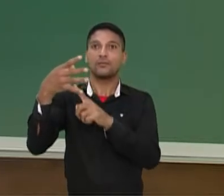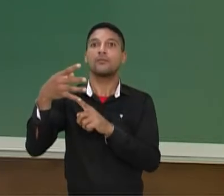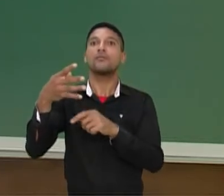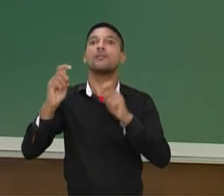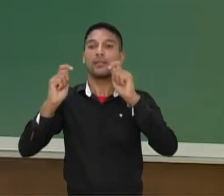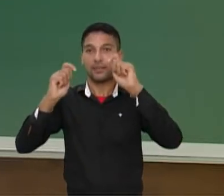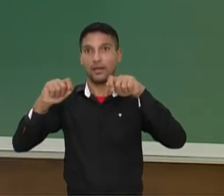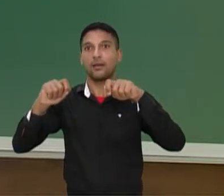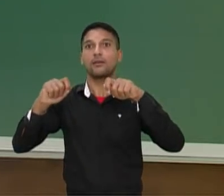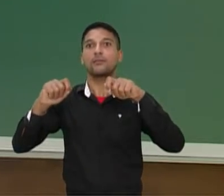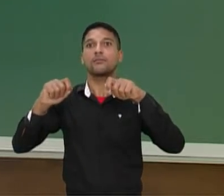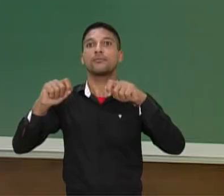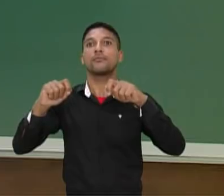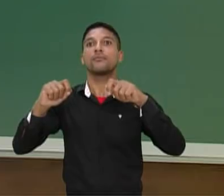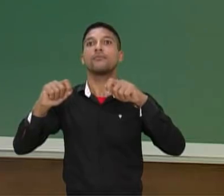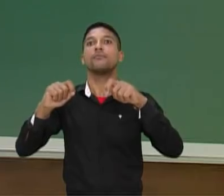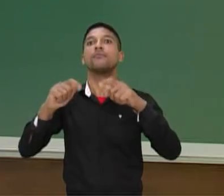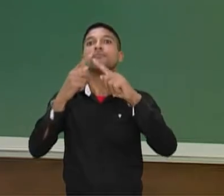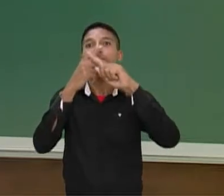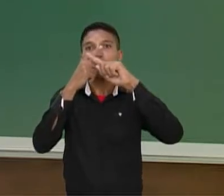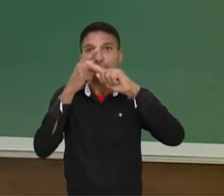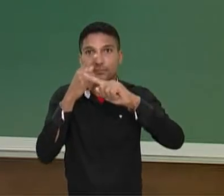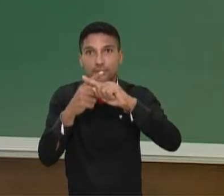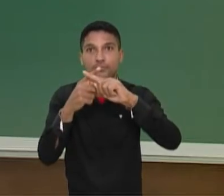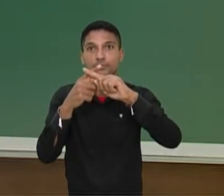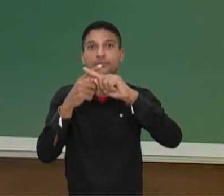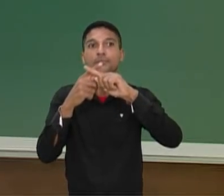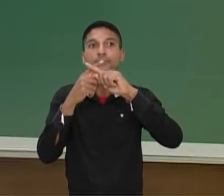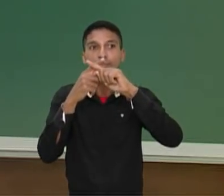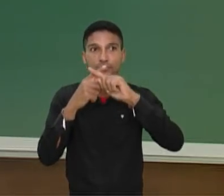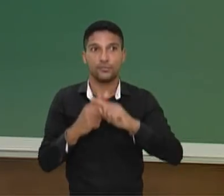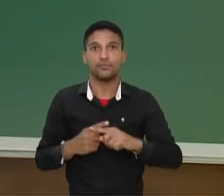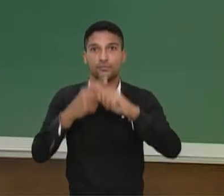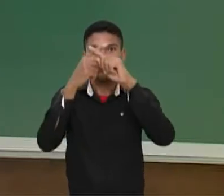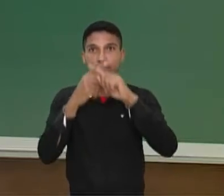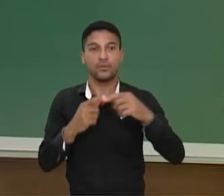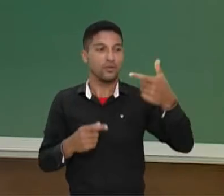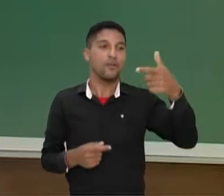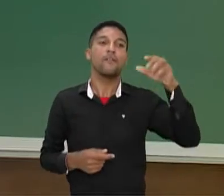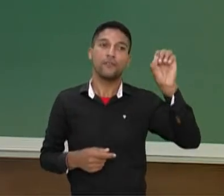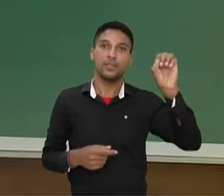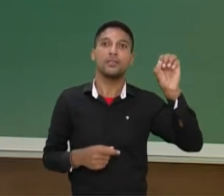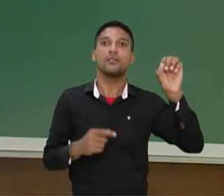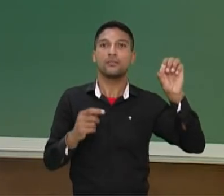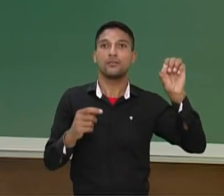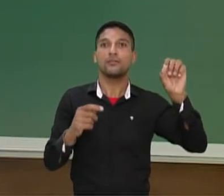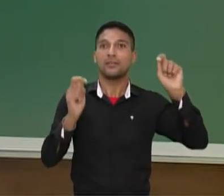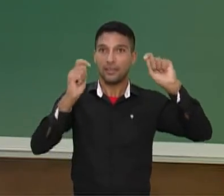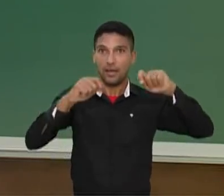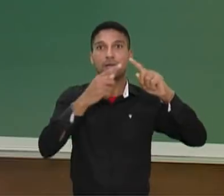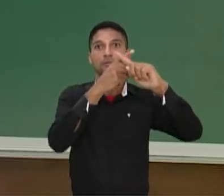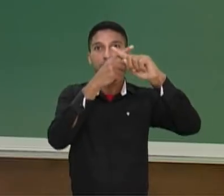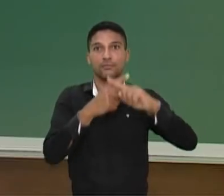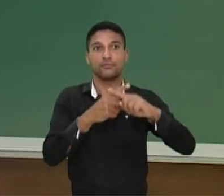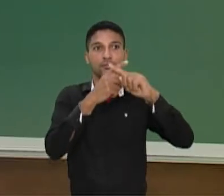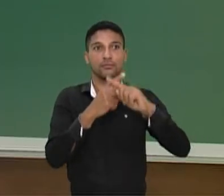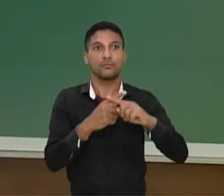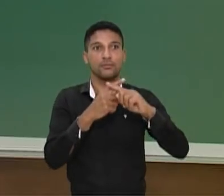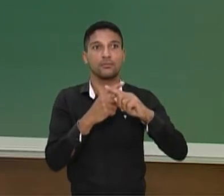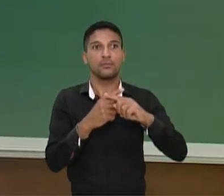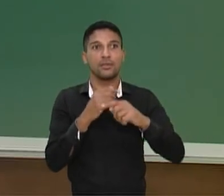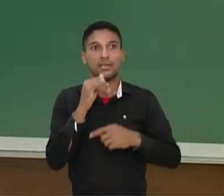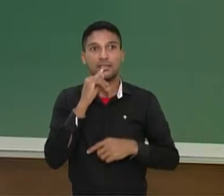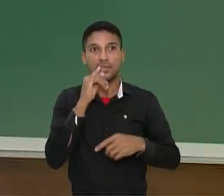das duas coisas, dos dois termos, do 20A e do 4. Então, eu dividi em duas frações, ó. O 20A